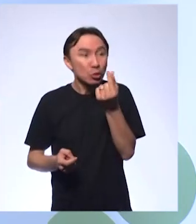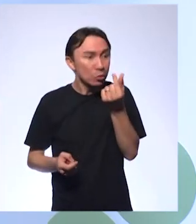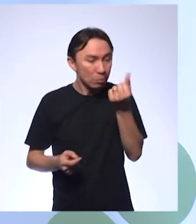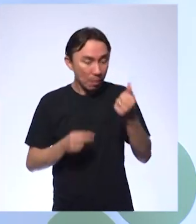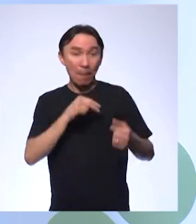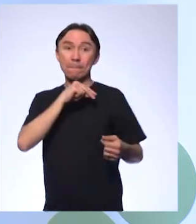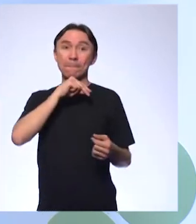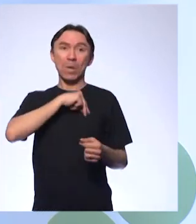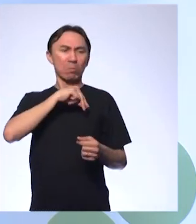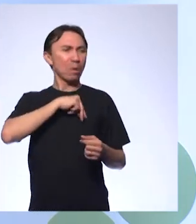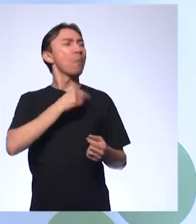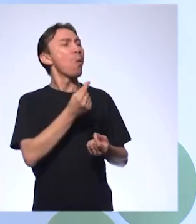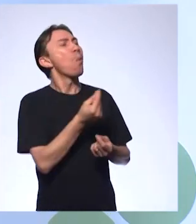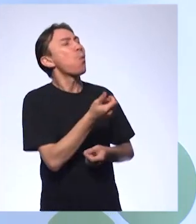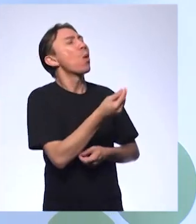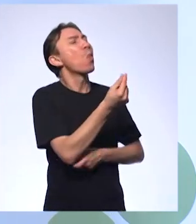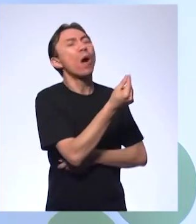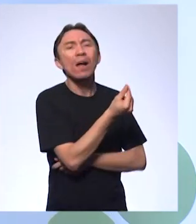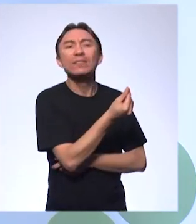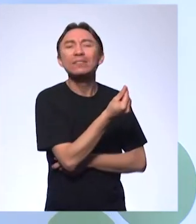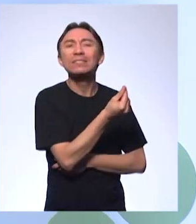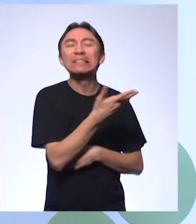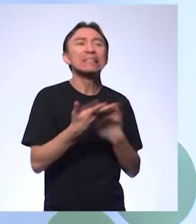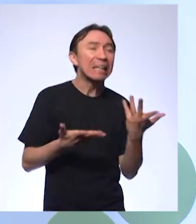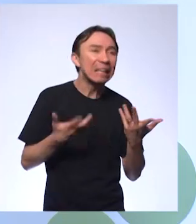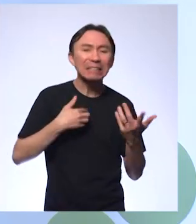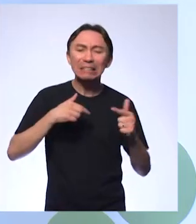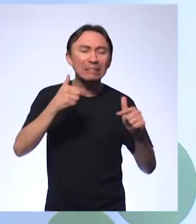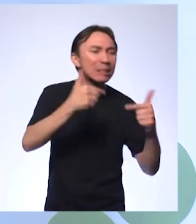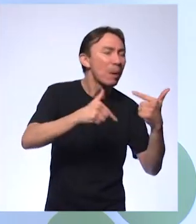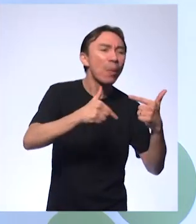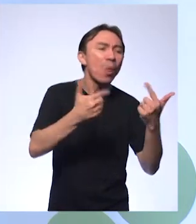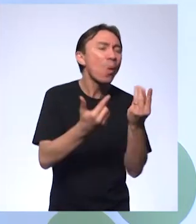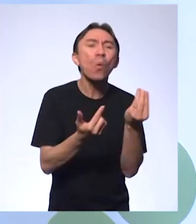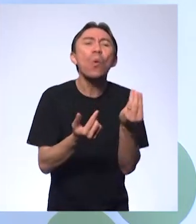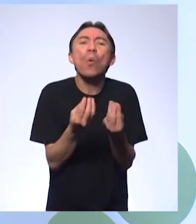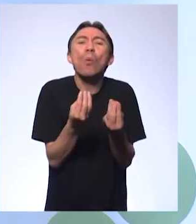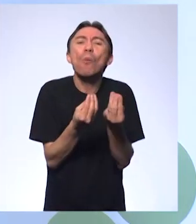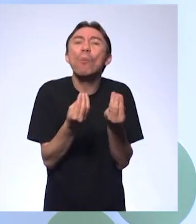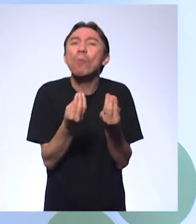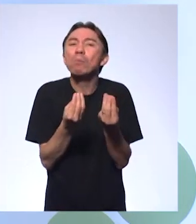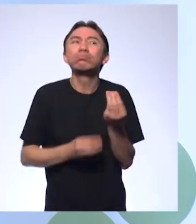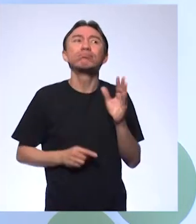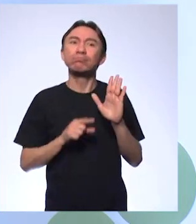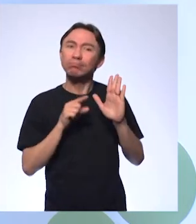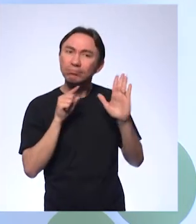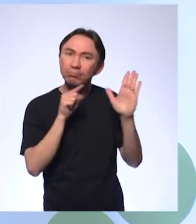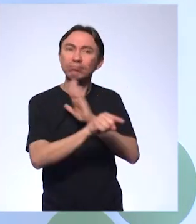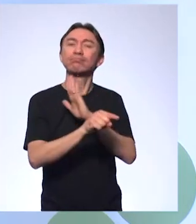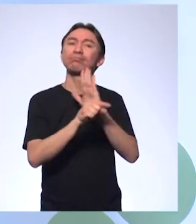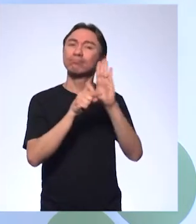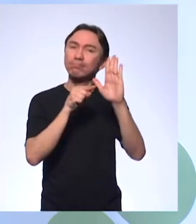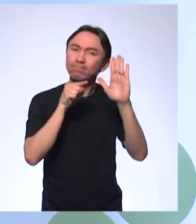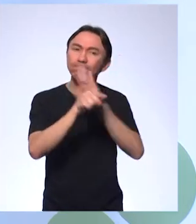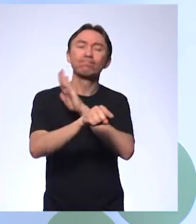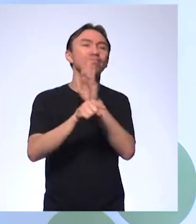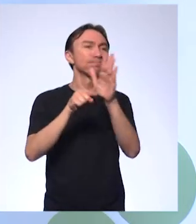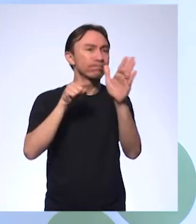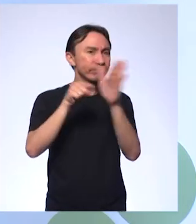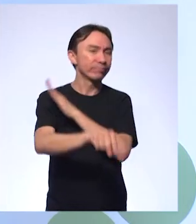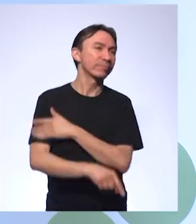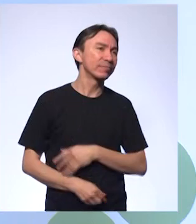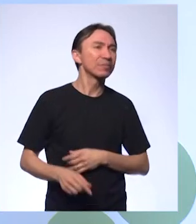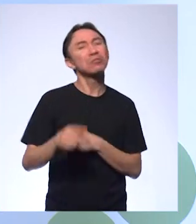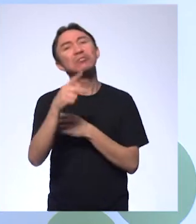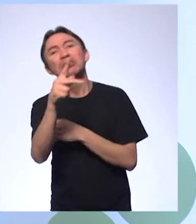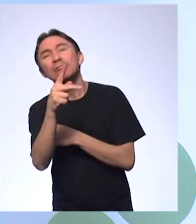isso também, né, como que está o mercado de trabalho, enfim, né, se informar sobre o que você quer